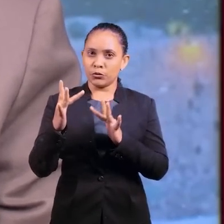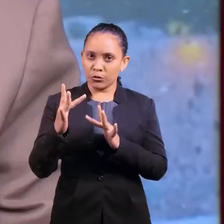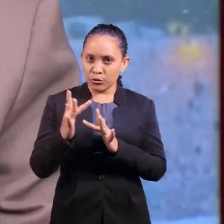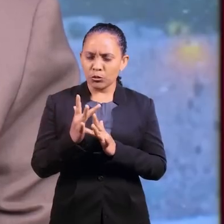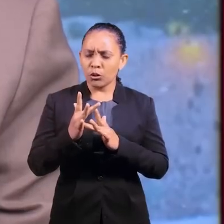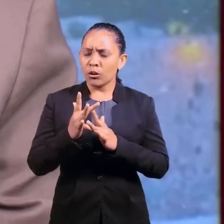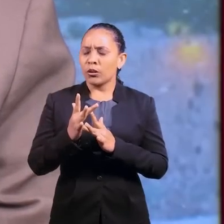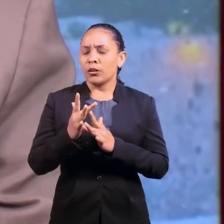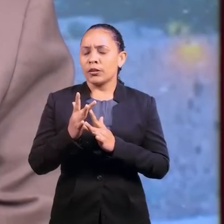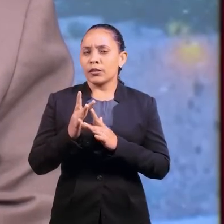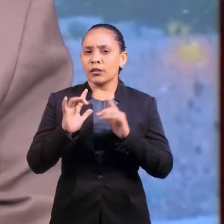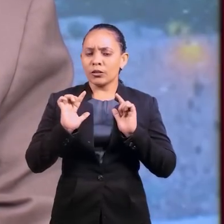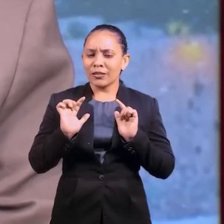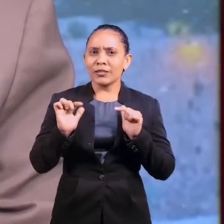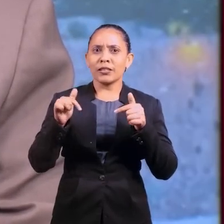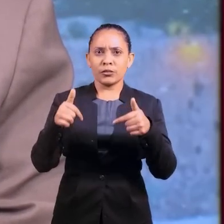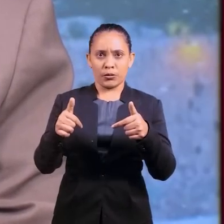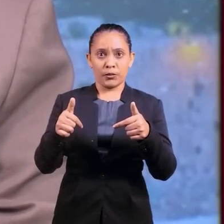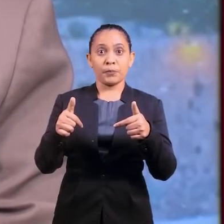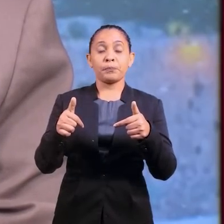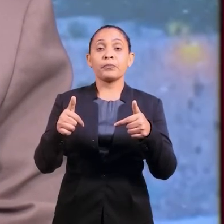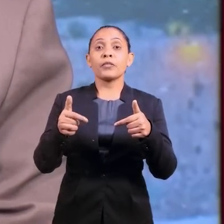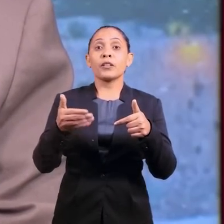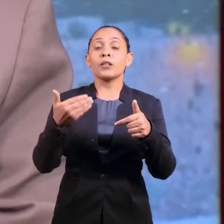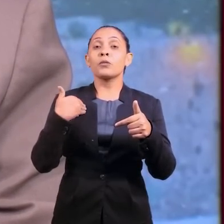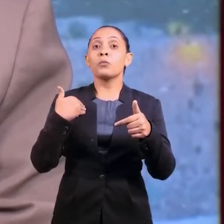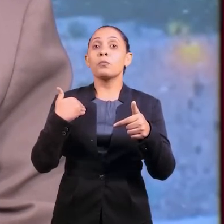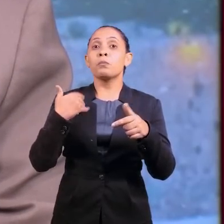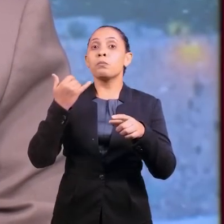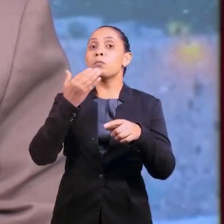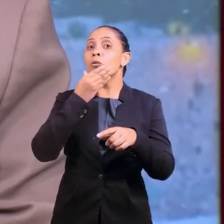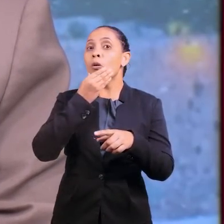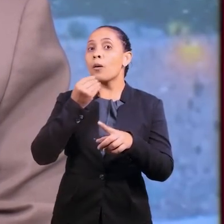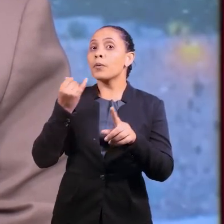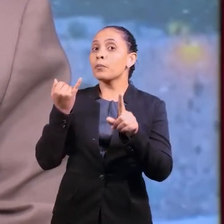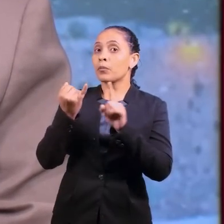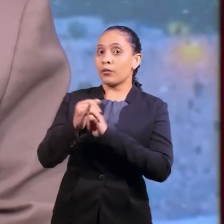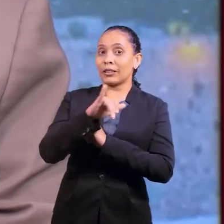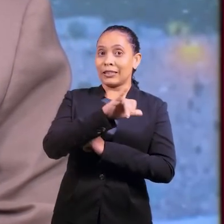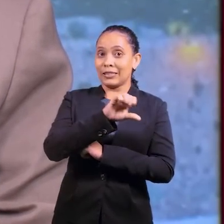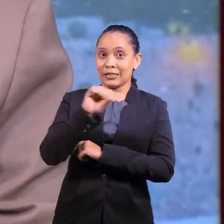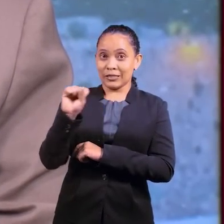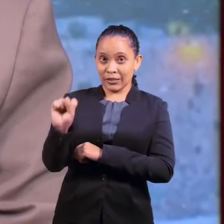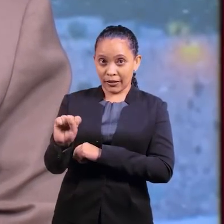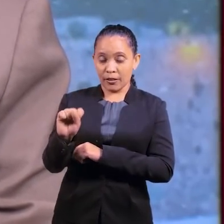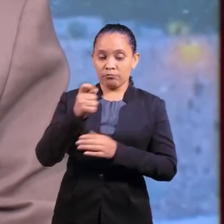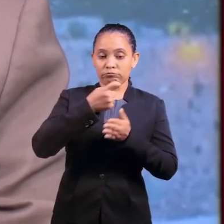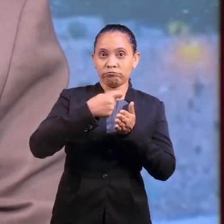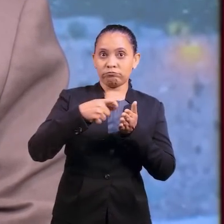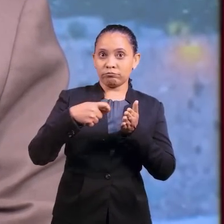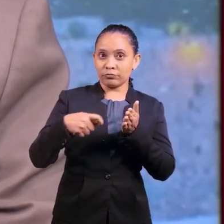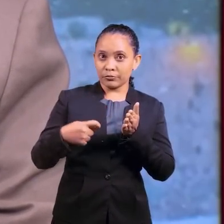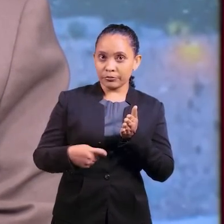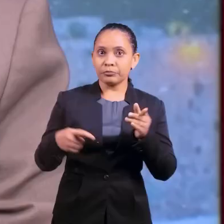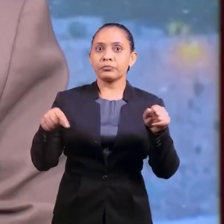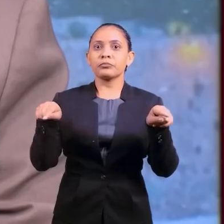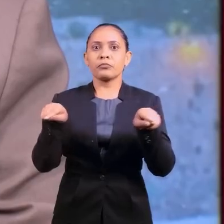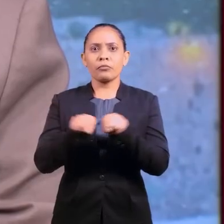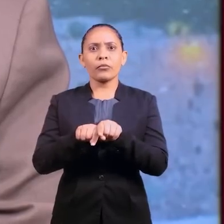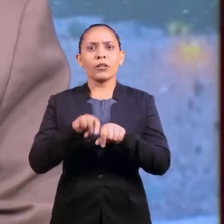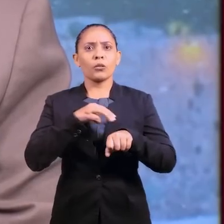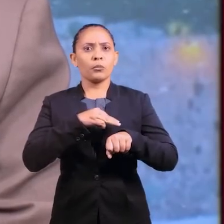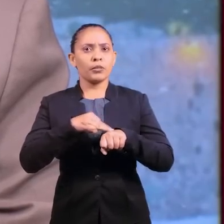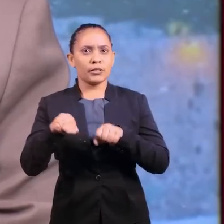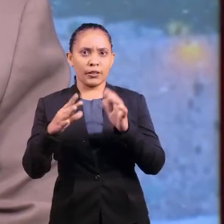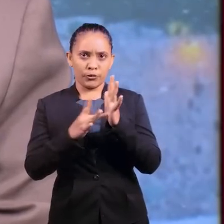de tudo aquilo que o profeta Isaías escreveu de Jesus acerca da sua própria humanidade e do seu ministério.